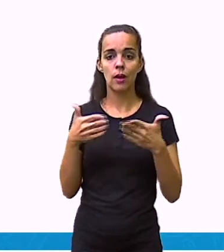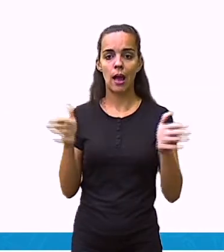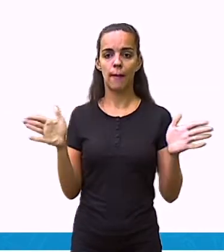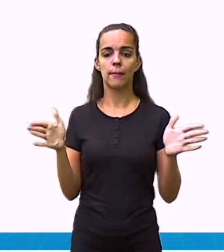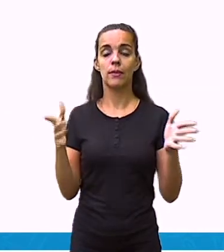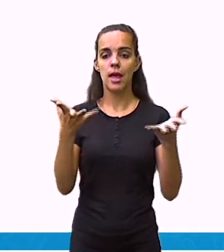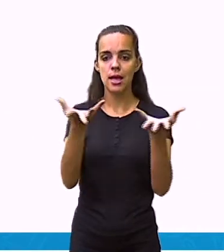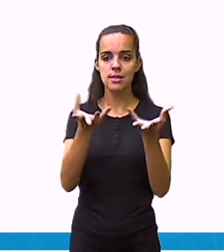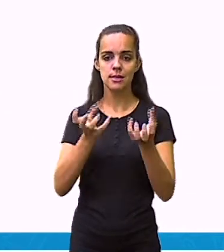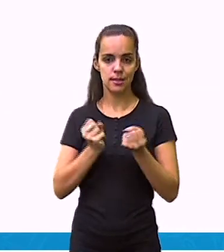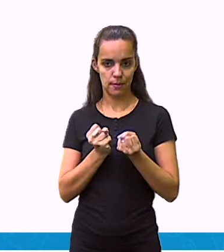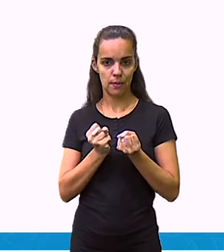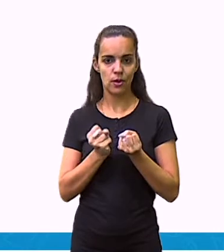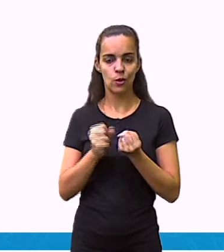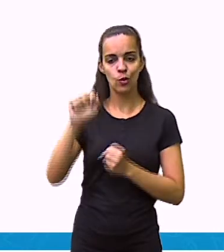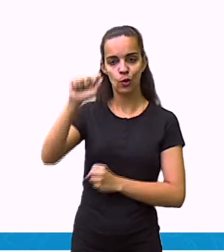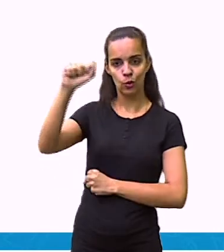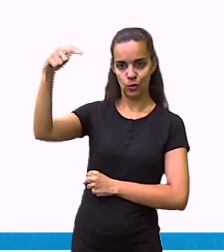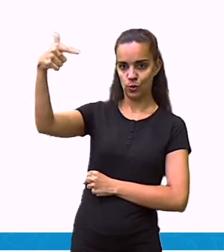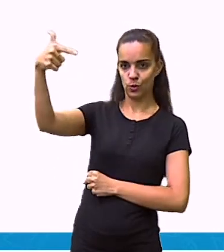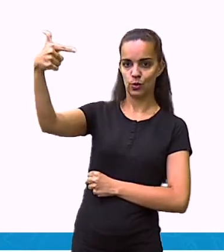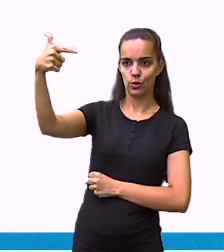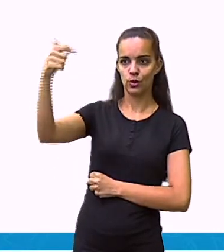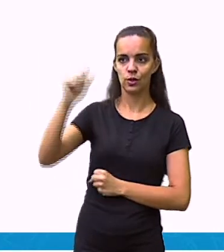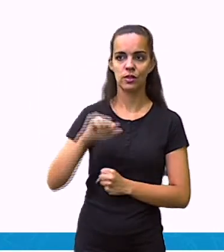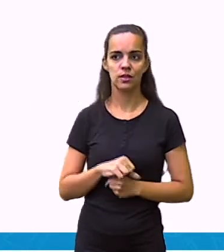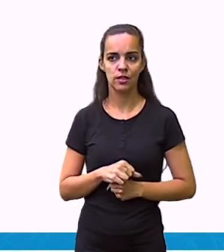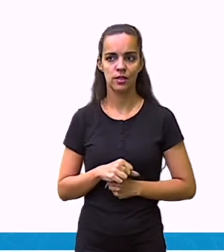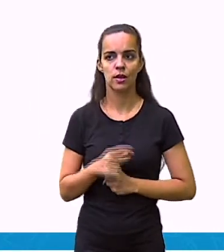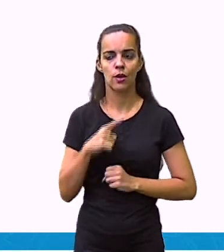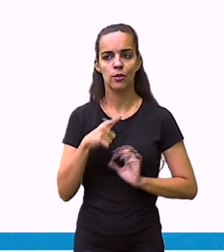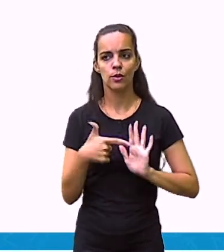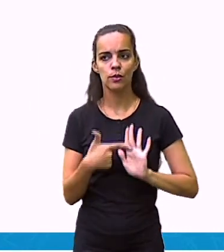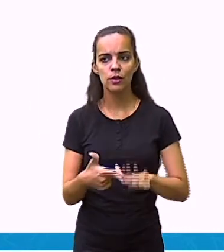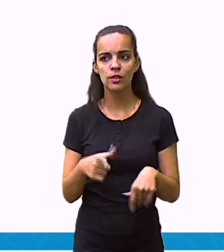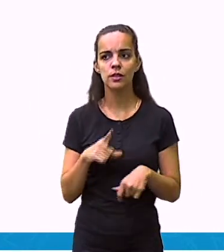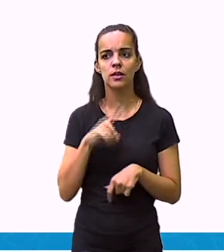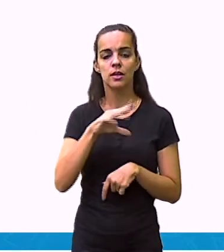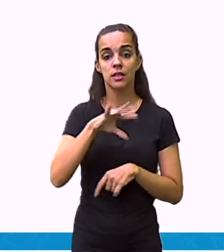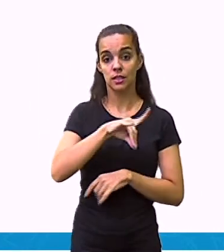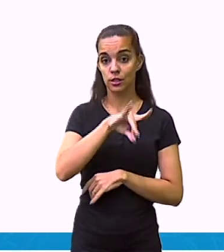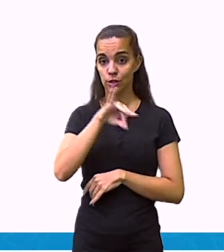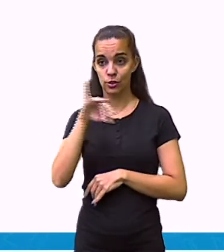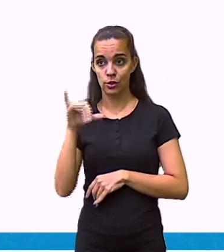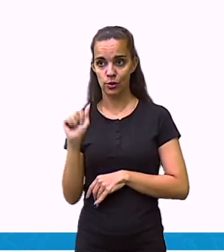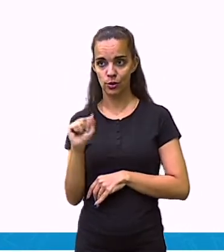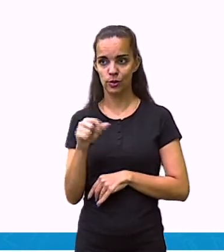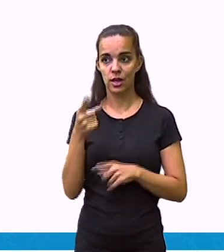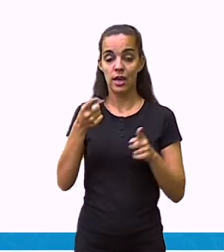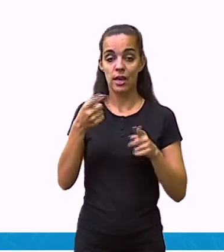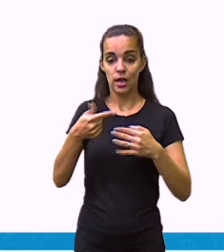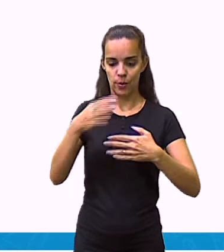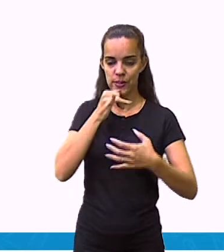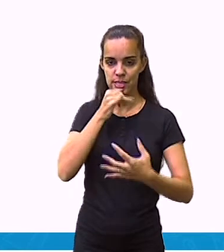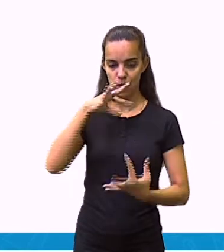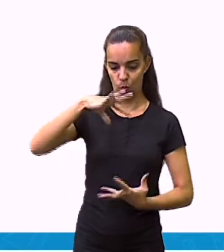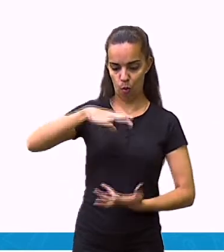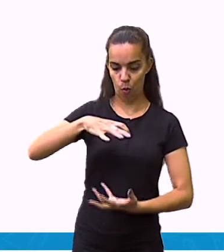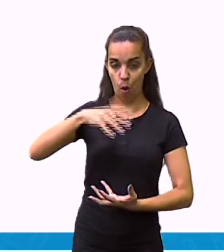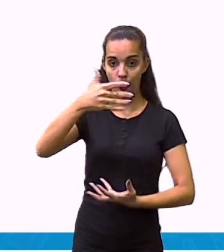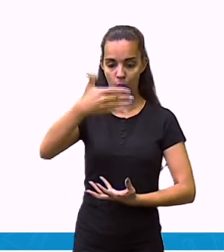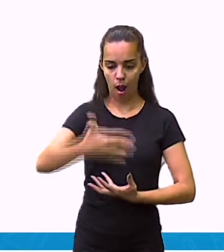raios solares na porção leste, em que indicam o dia, e a outra parte,